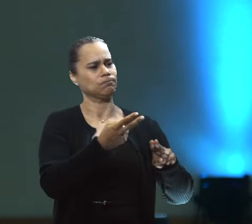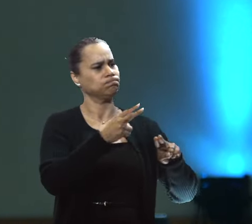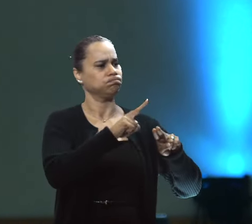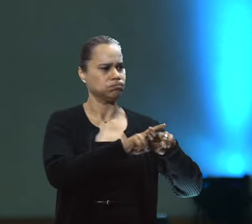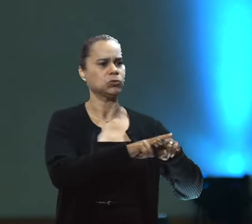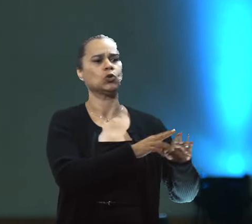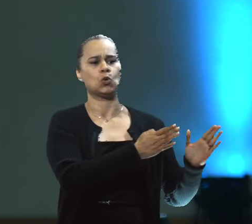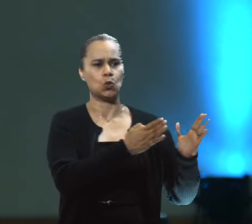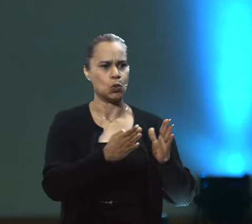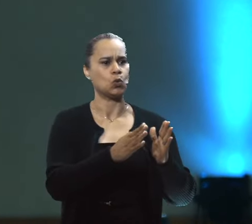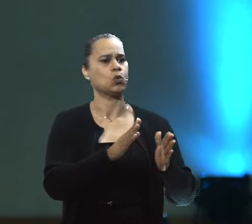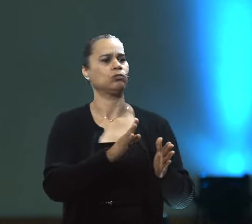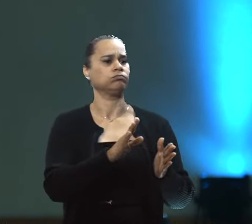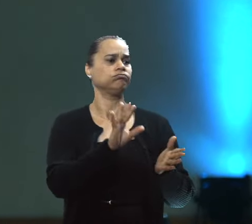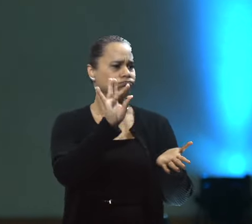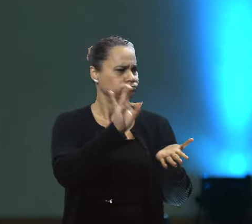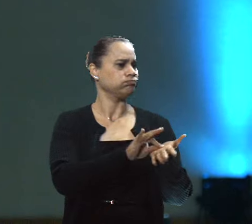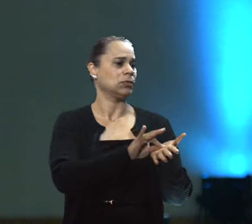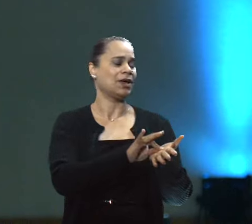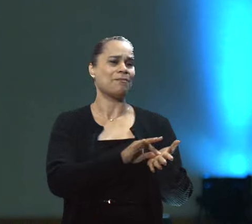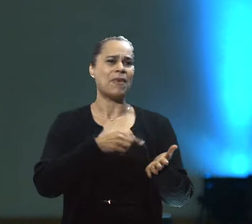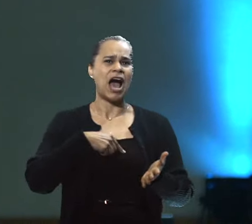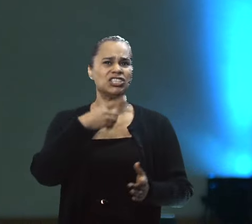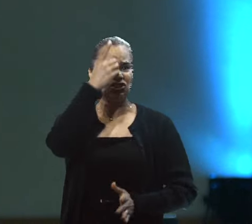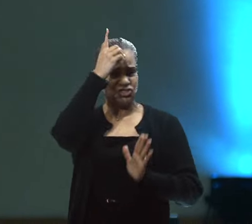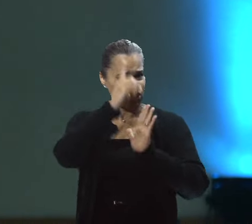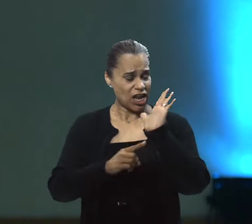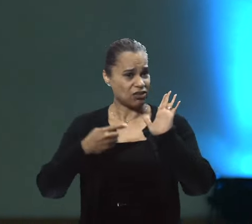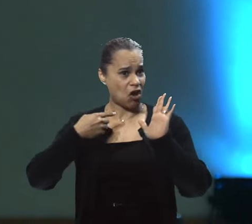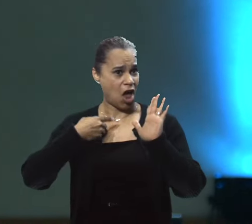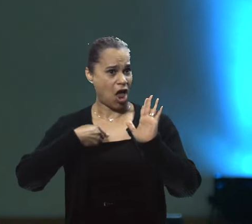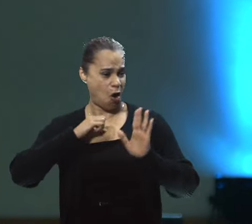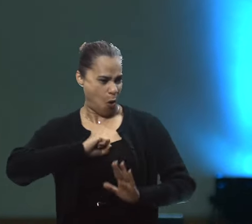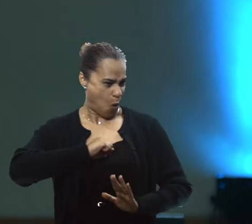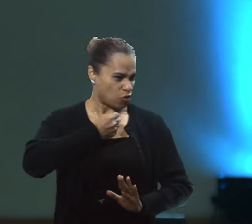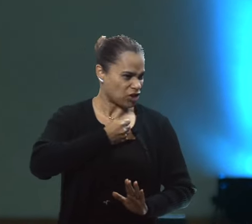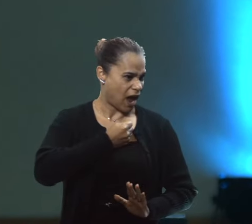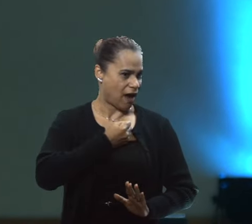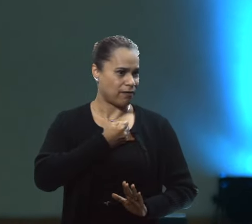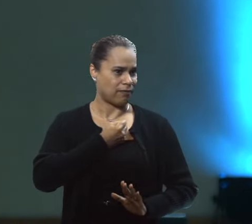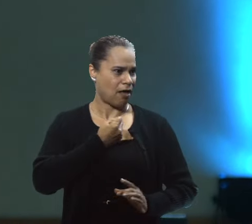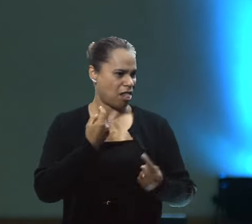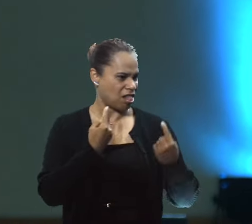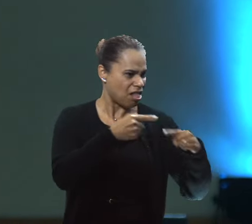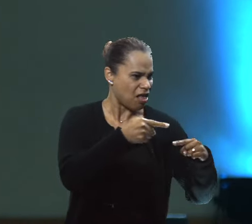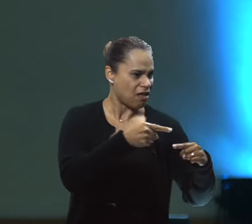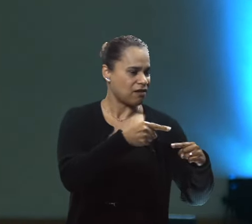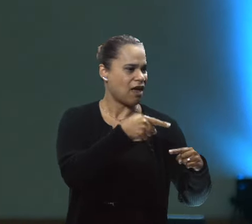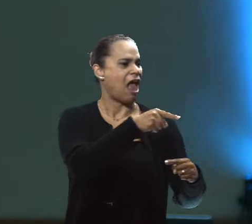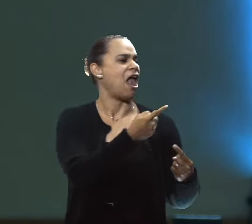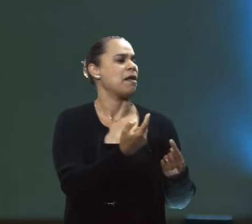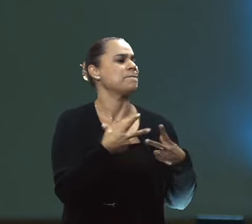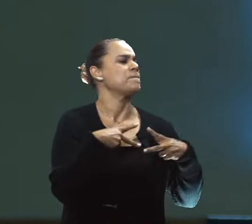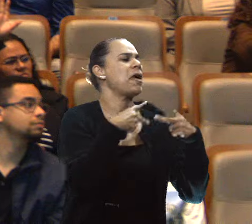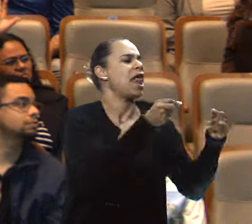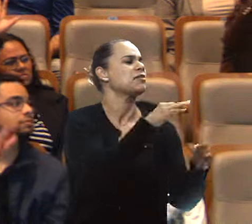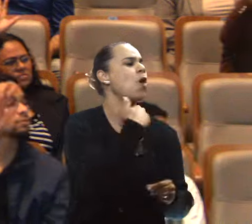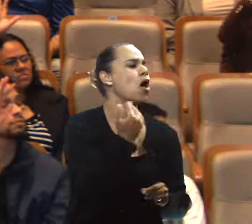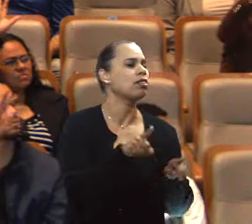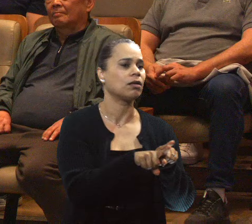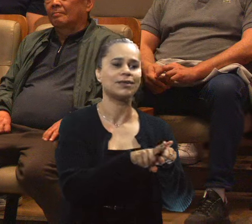dá direito de odiar, de devolver na mesma moeda. Vocês estão entendendo? Quem quer obedecer totalmente ao